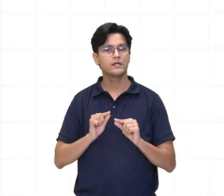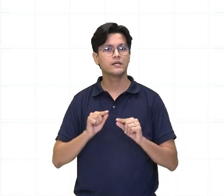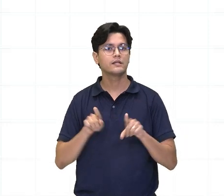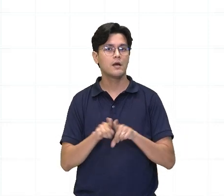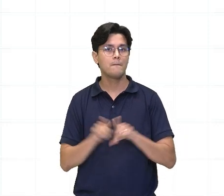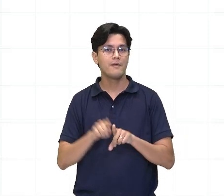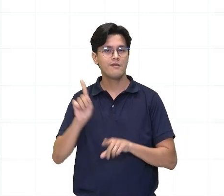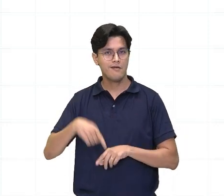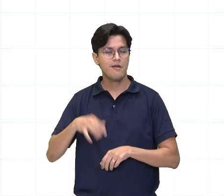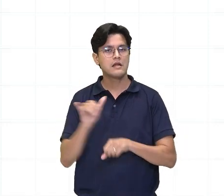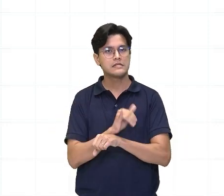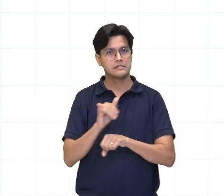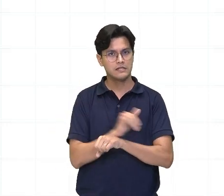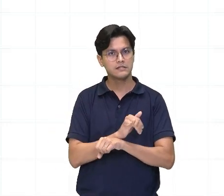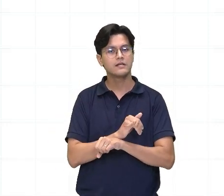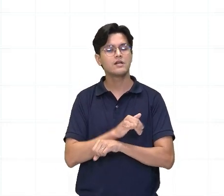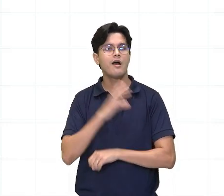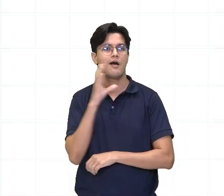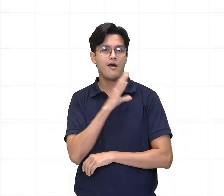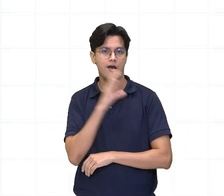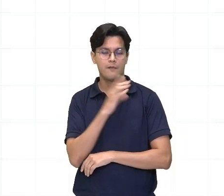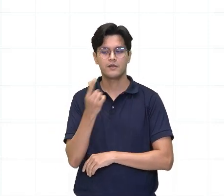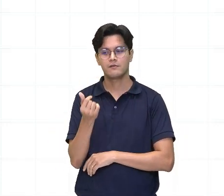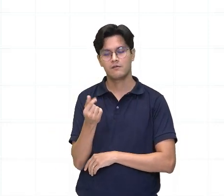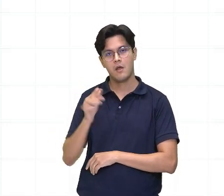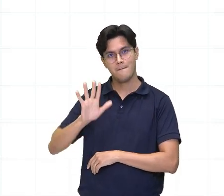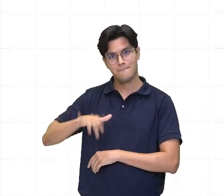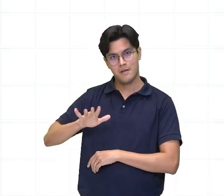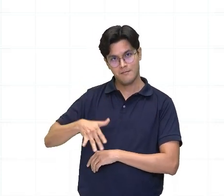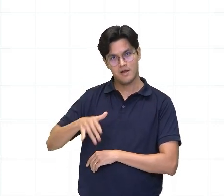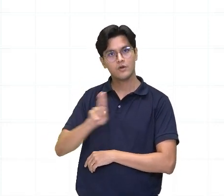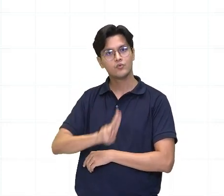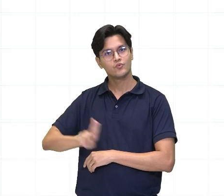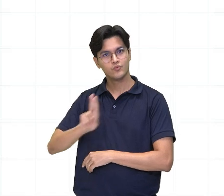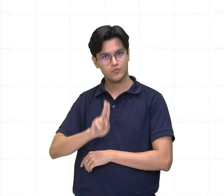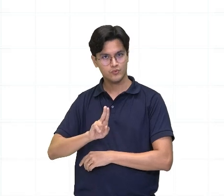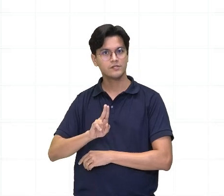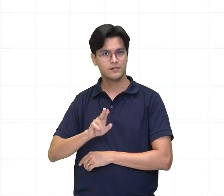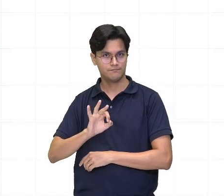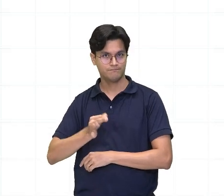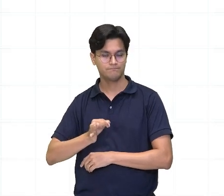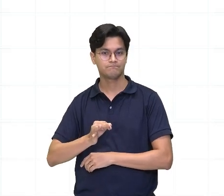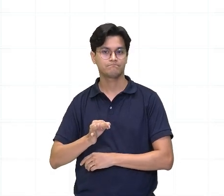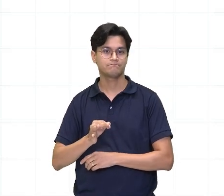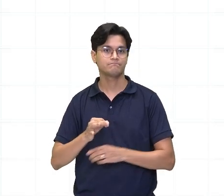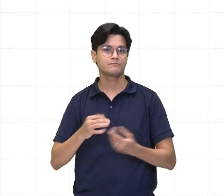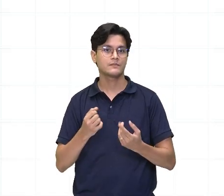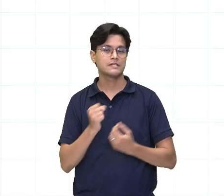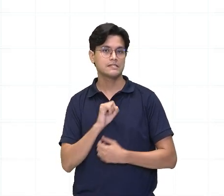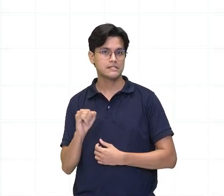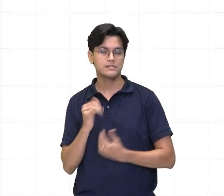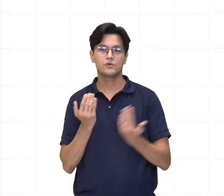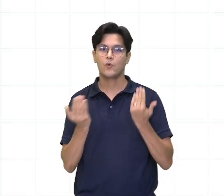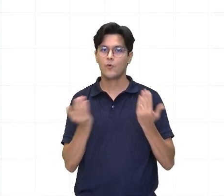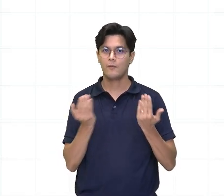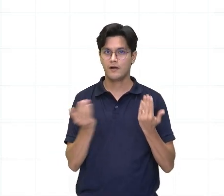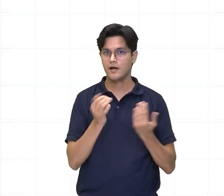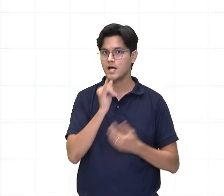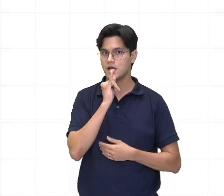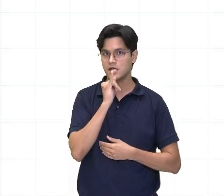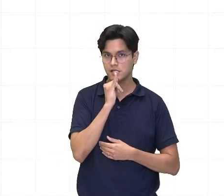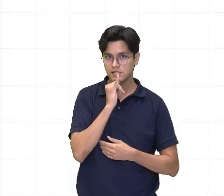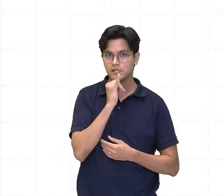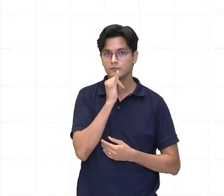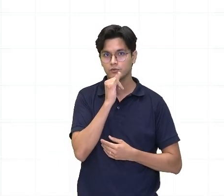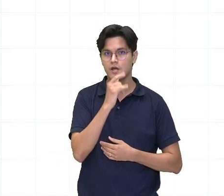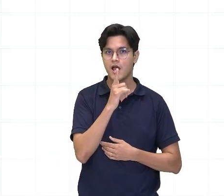alternativa rápida e barata para a produção de energia elétrica, né? Em comparação com as hidroelétricas,